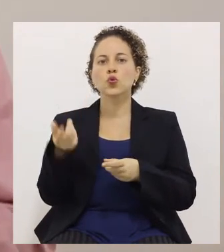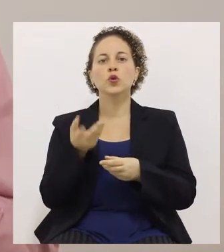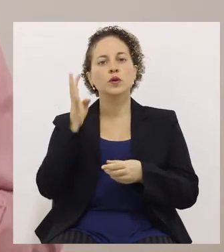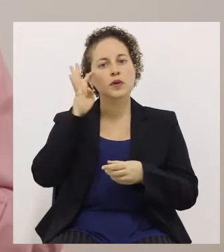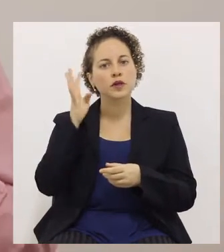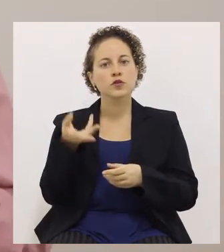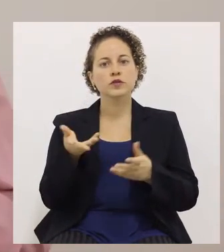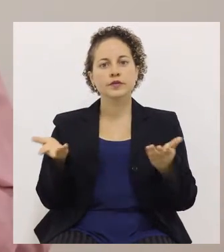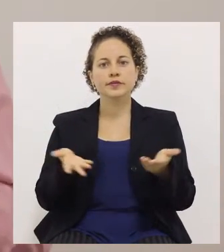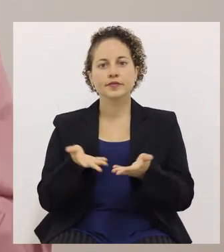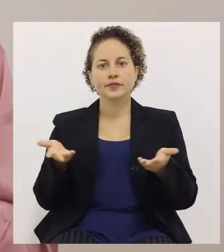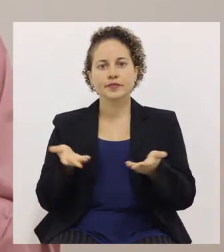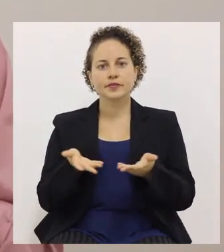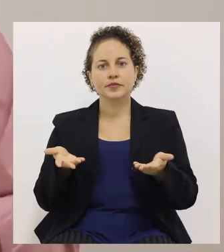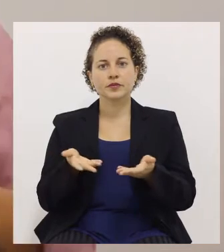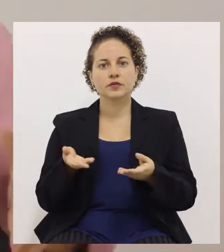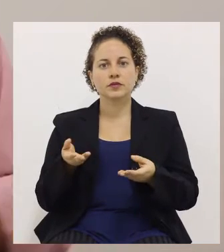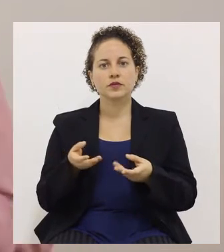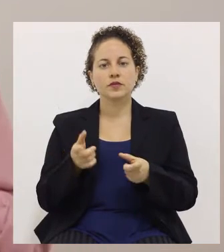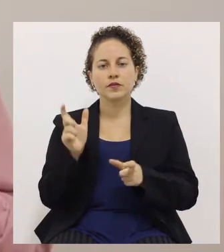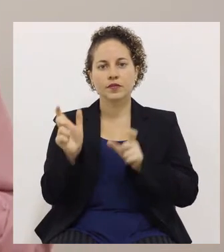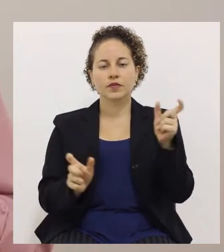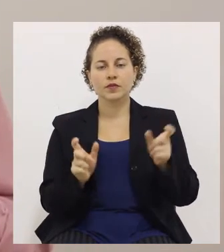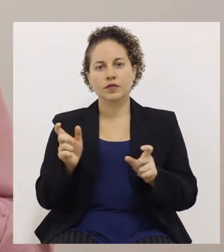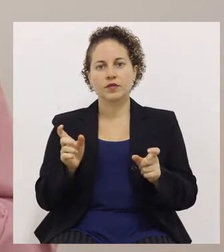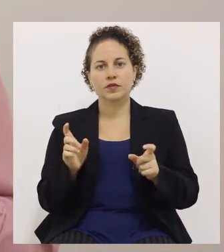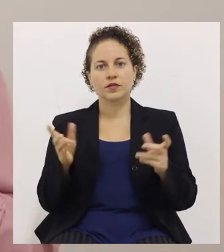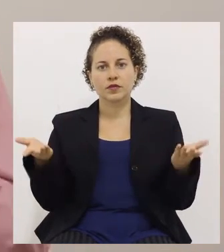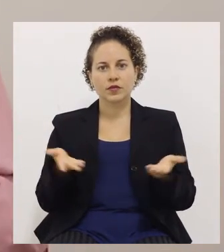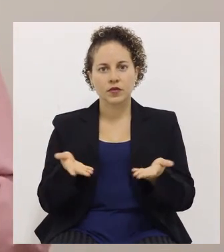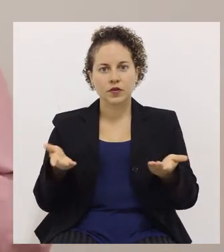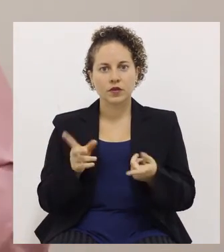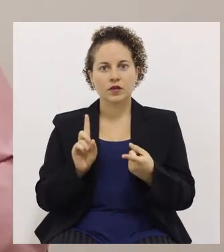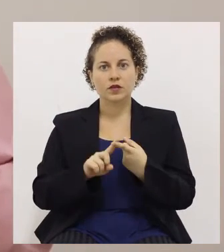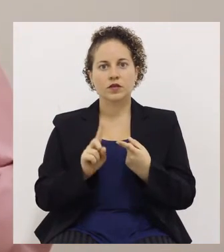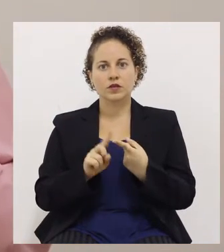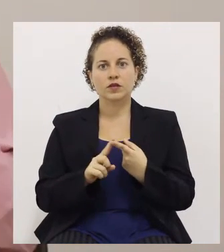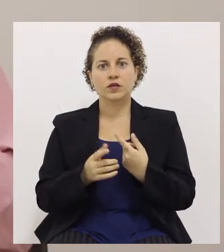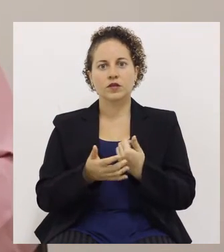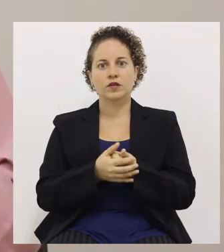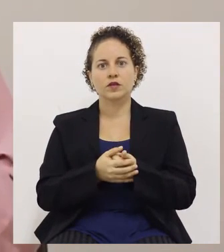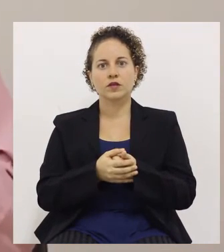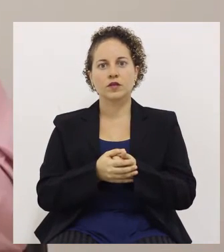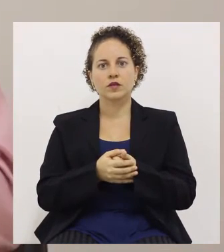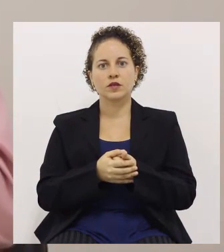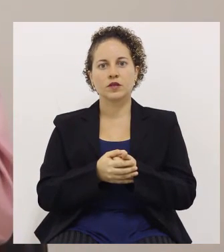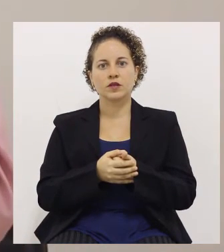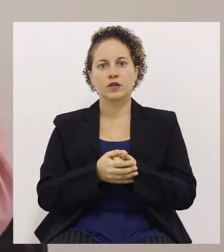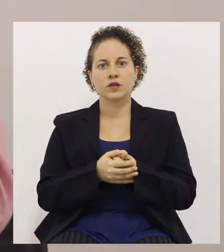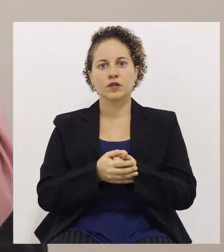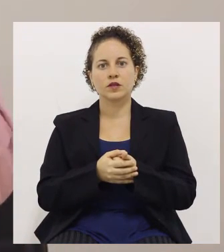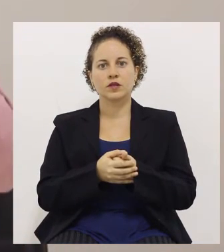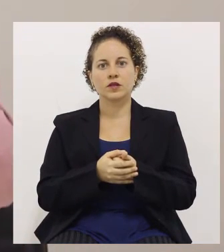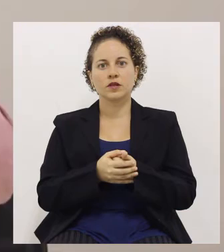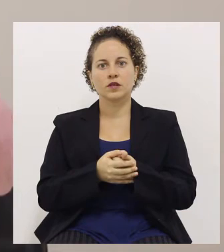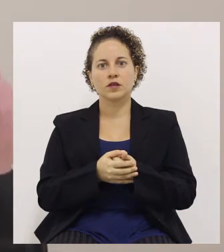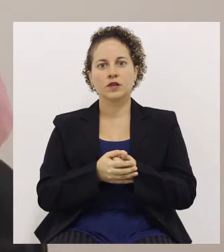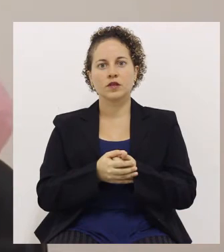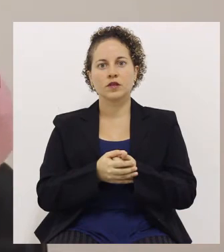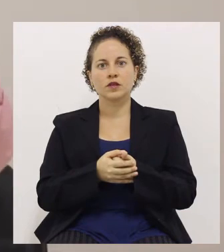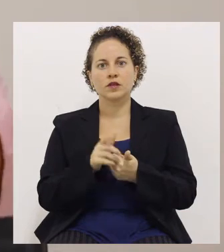dessas soluções vai gerar para a organização ou para a outra parte. E aí, ao final, identifica qual